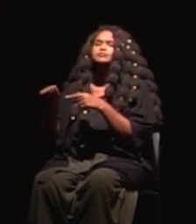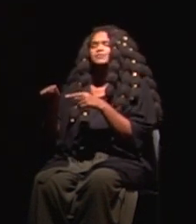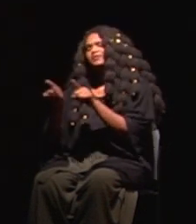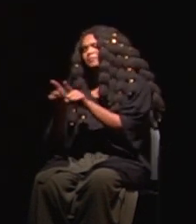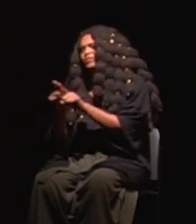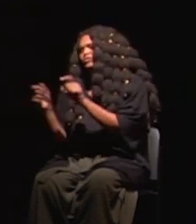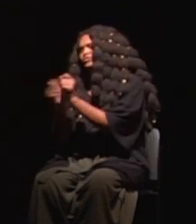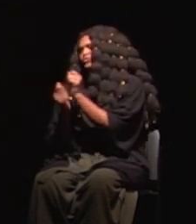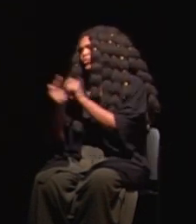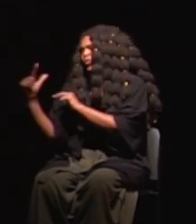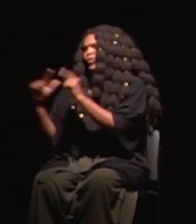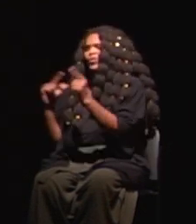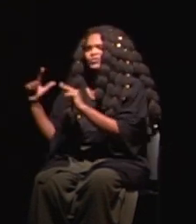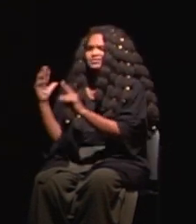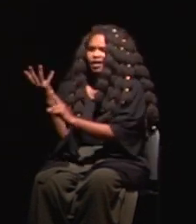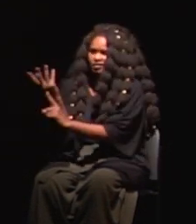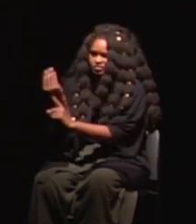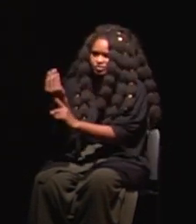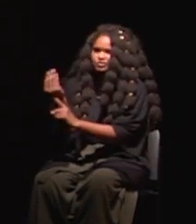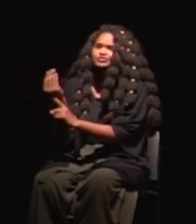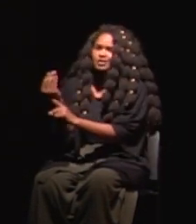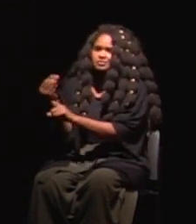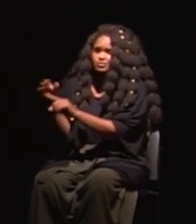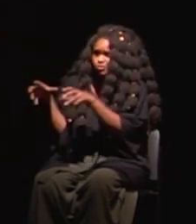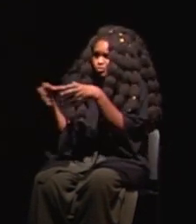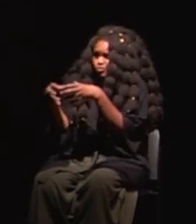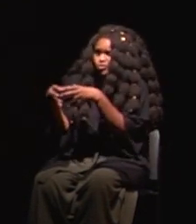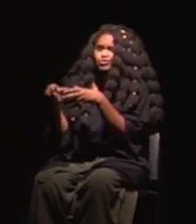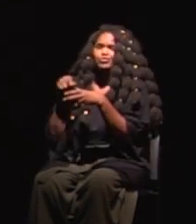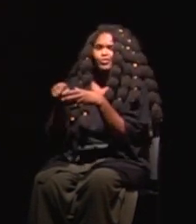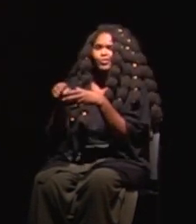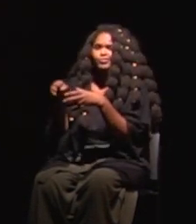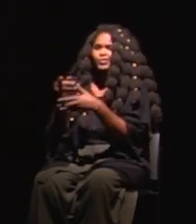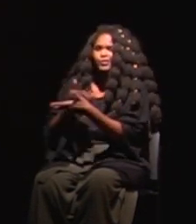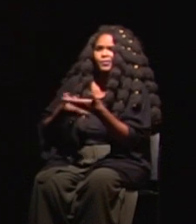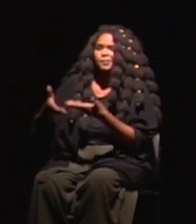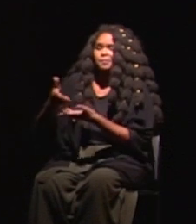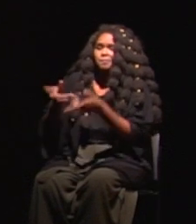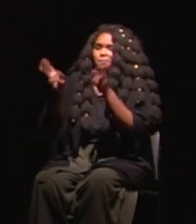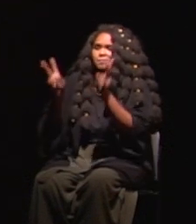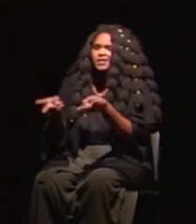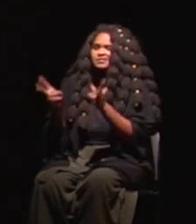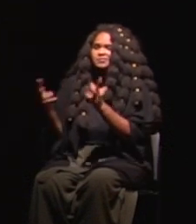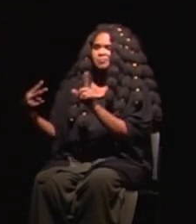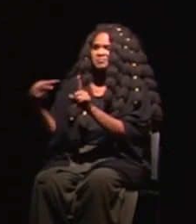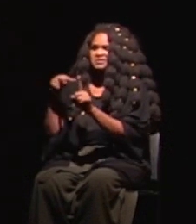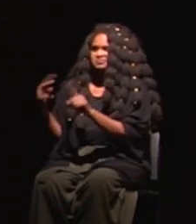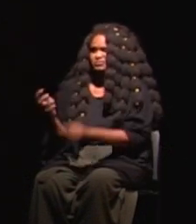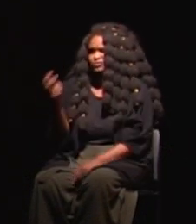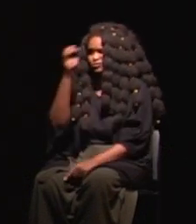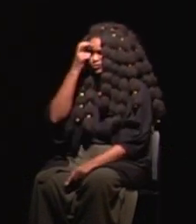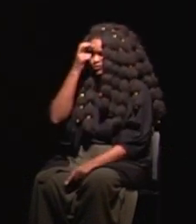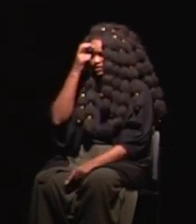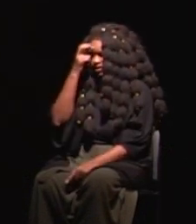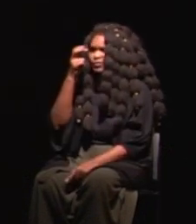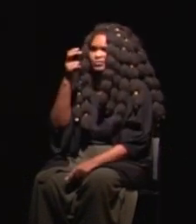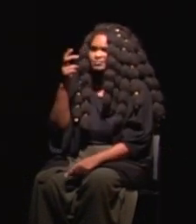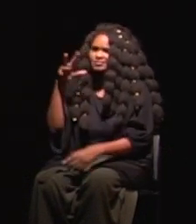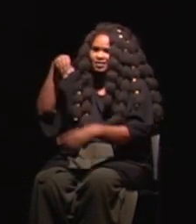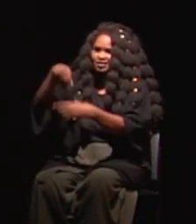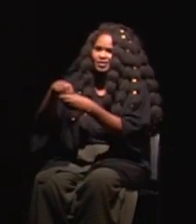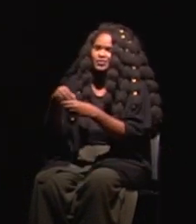artistas que partilharam dessa, vamos dizer assim, política cultural, da